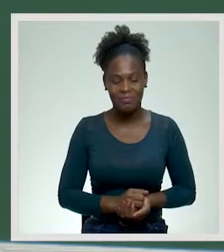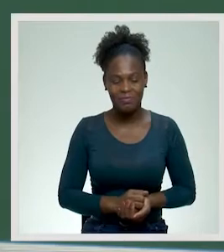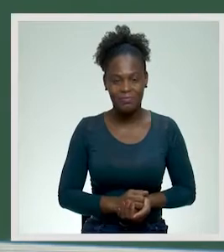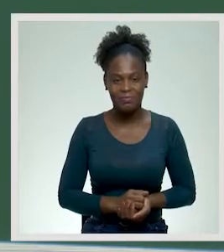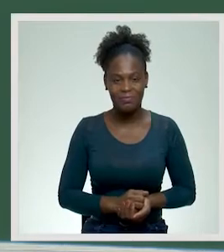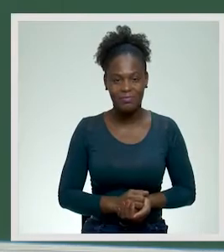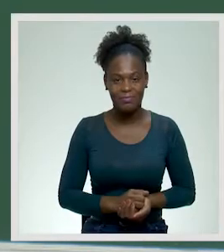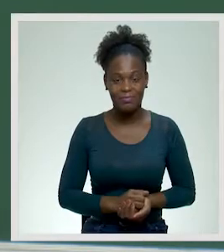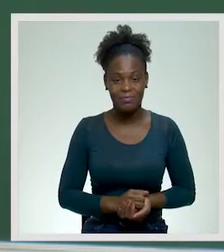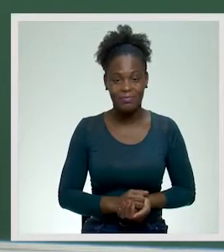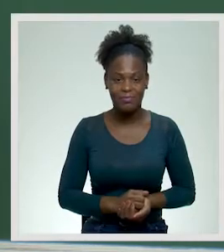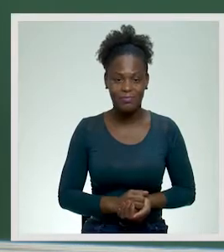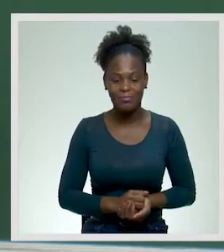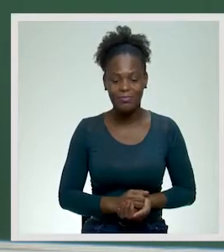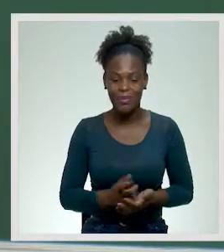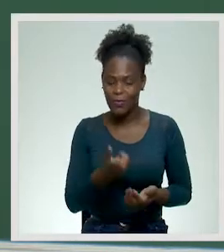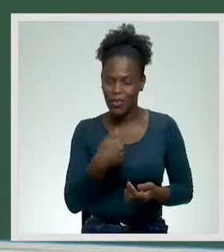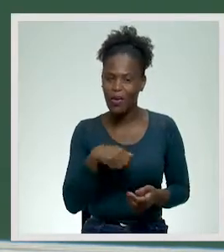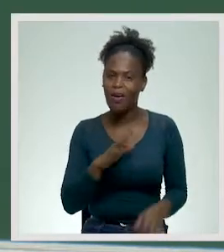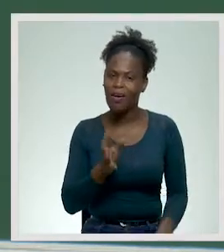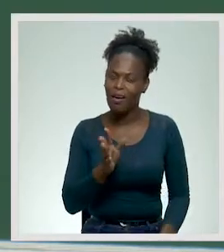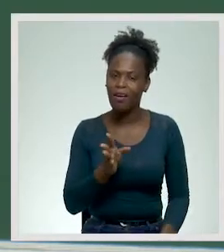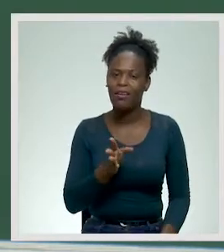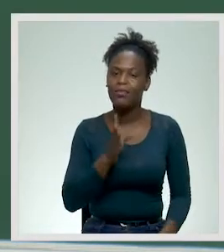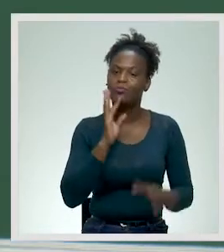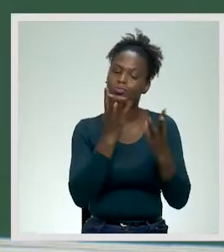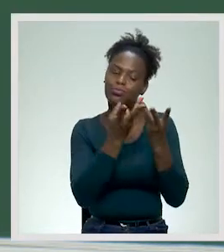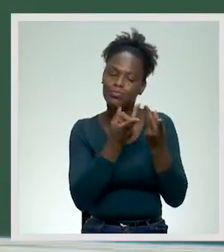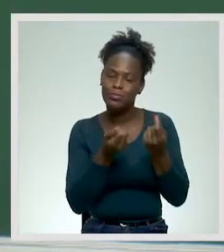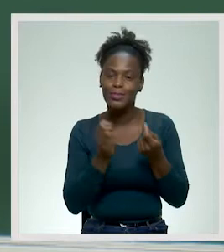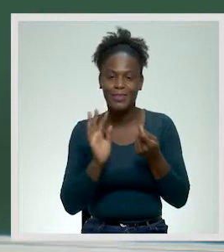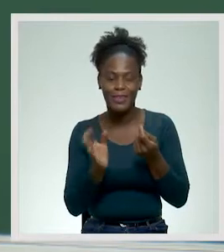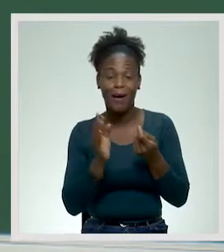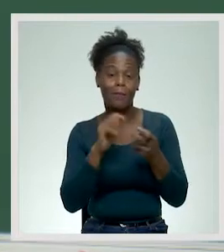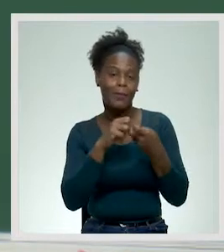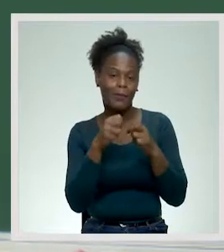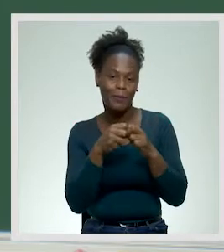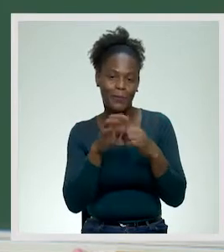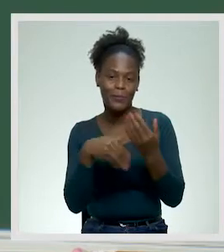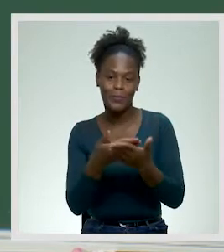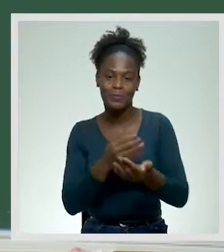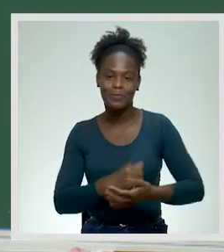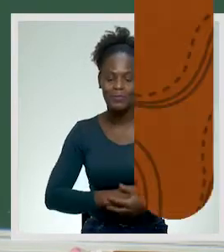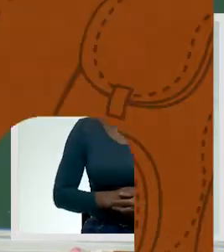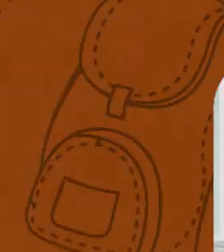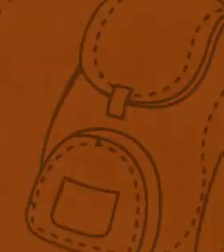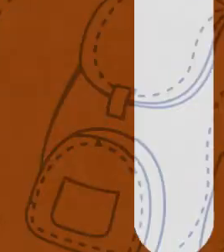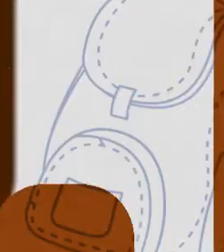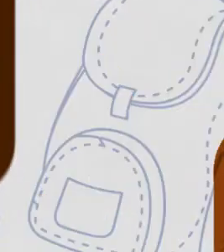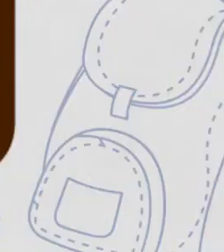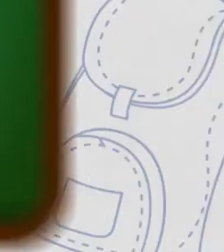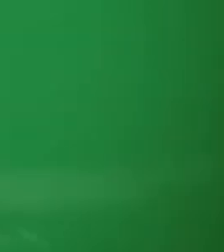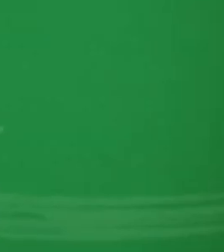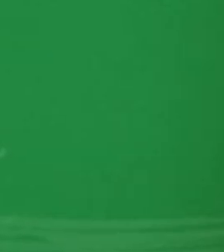metros. Então, acabamos de resolver o problema proposto.